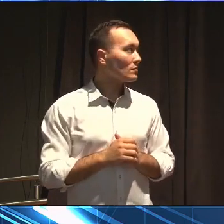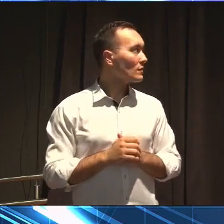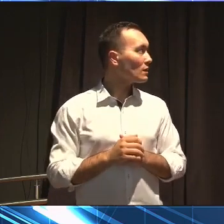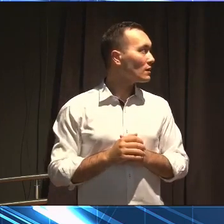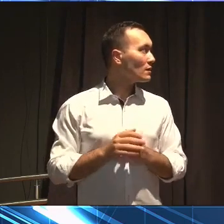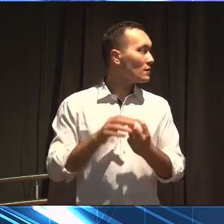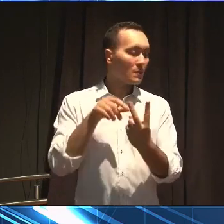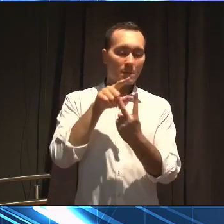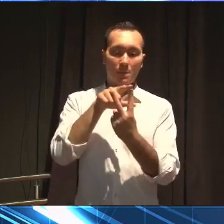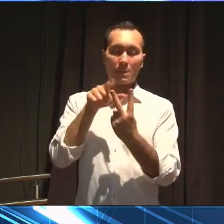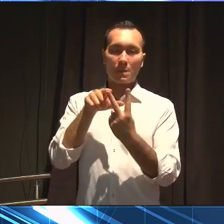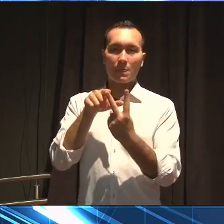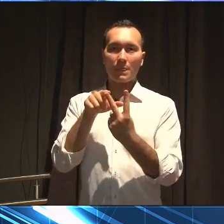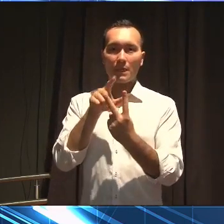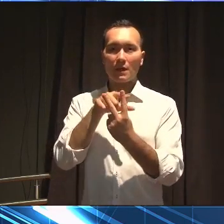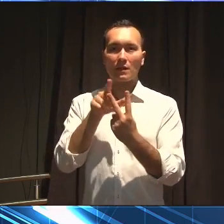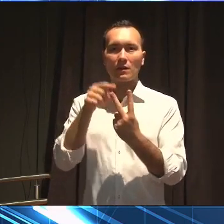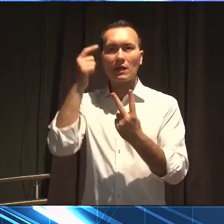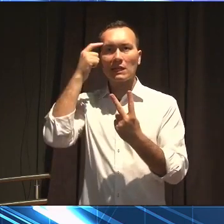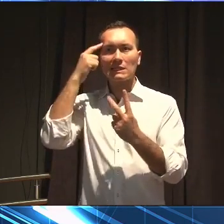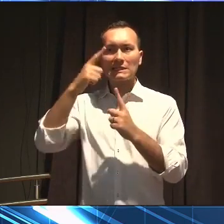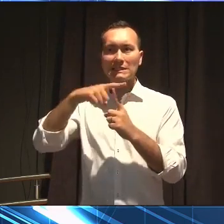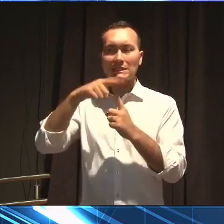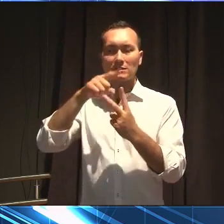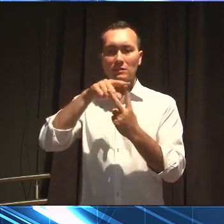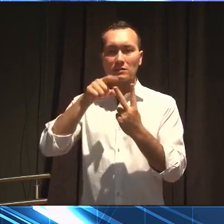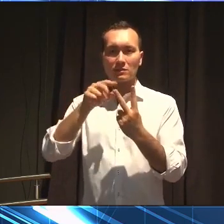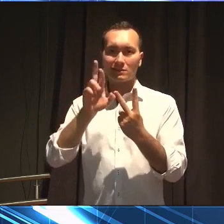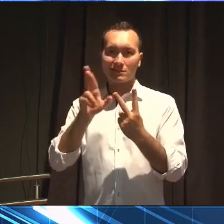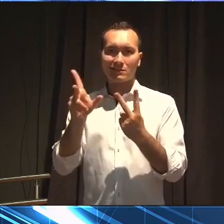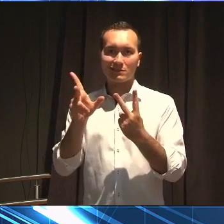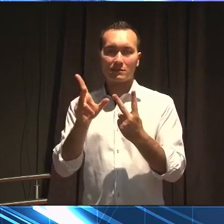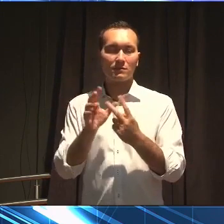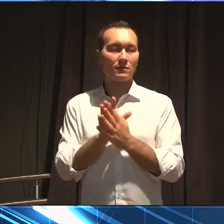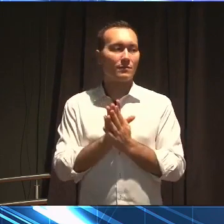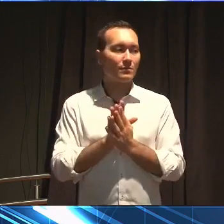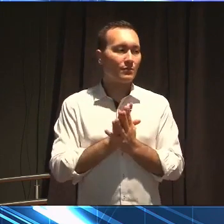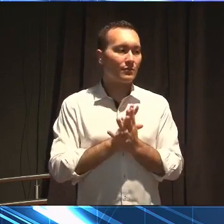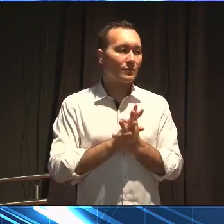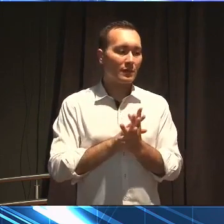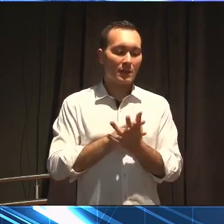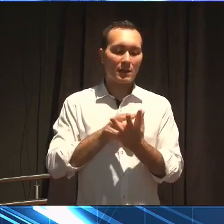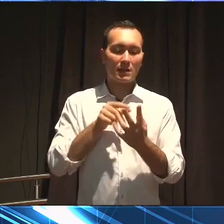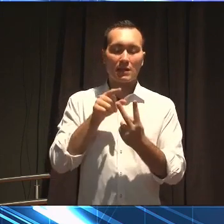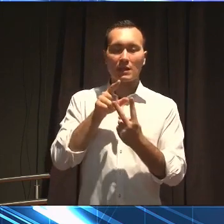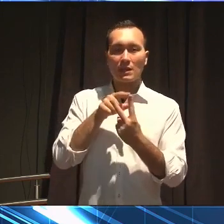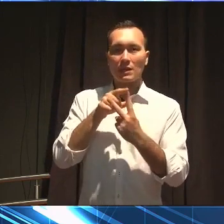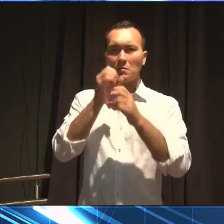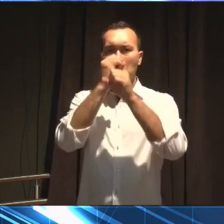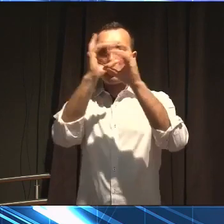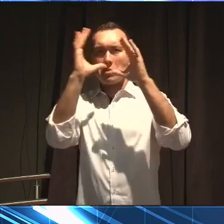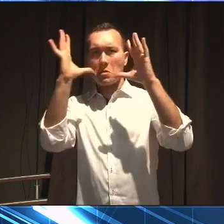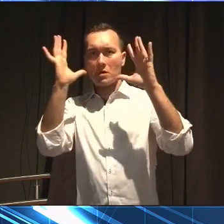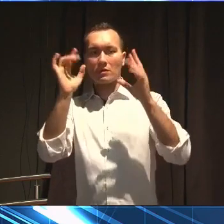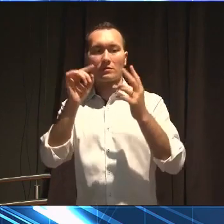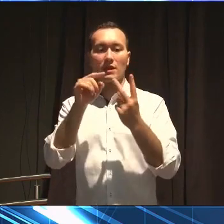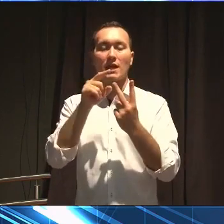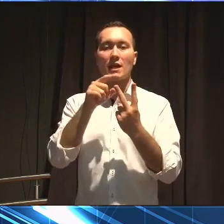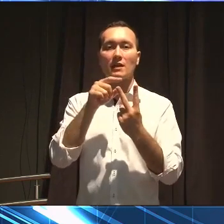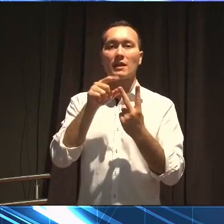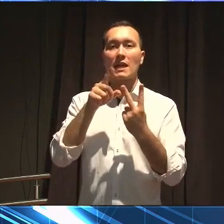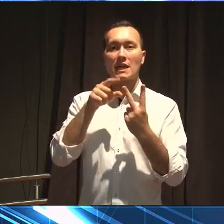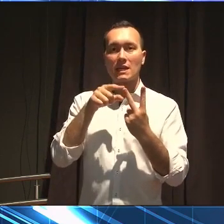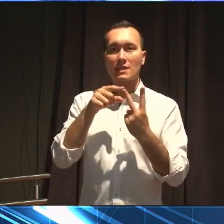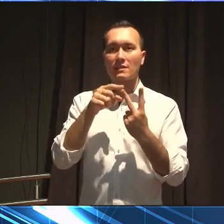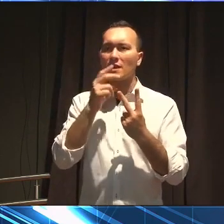importantes, né? Principalmente quando a gente está falando em tomar decisões na área de design, na área de